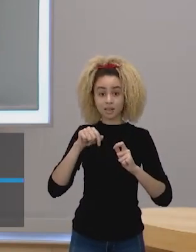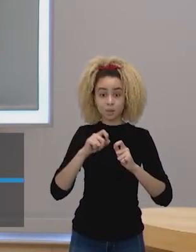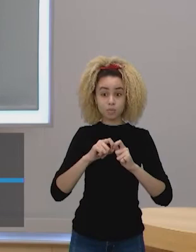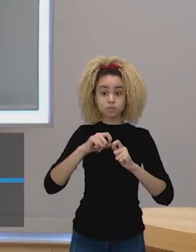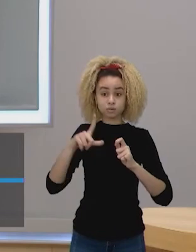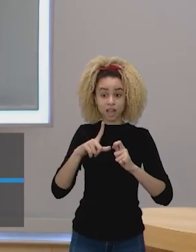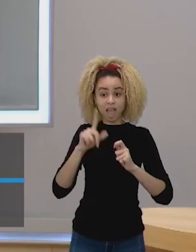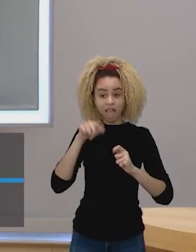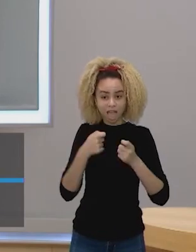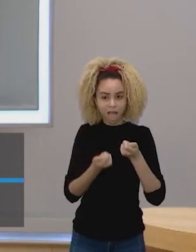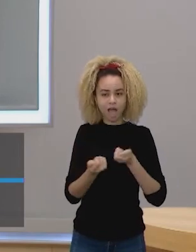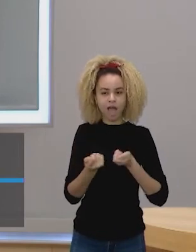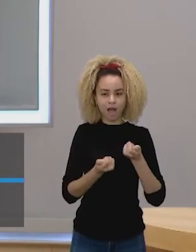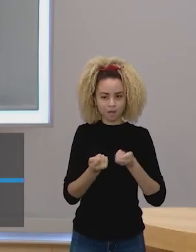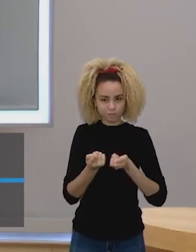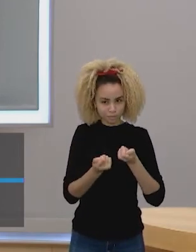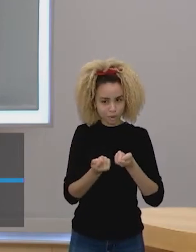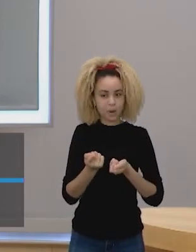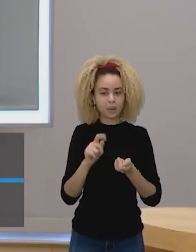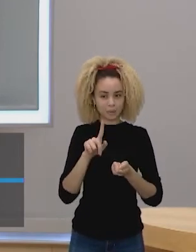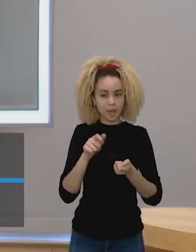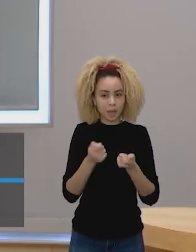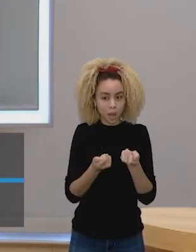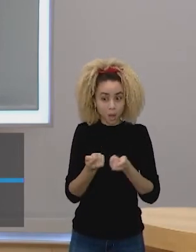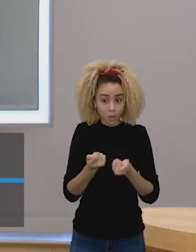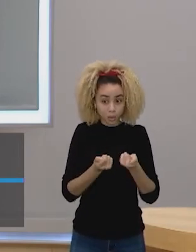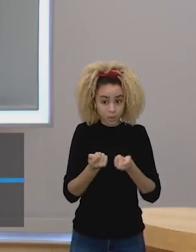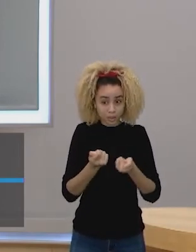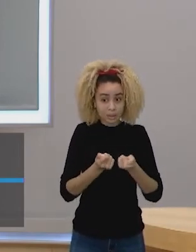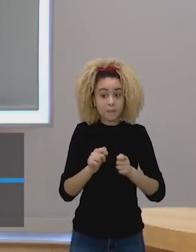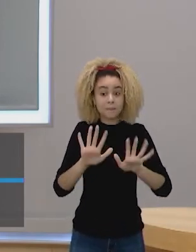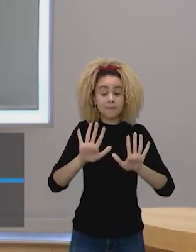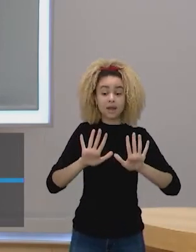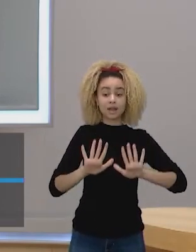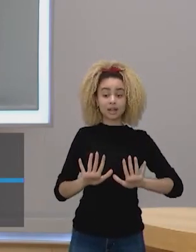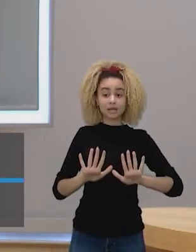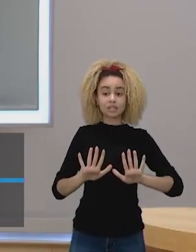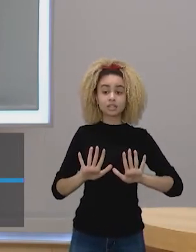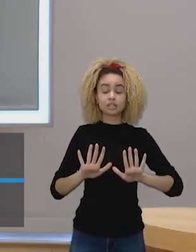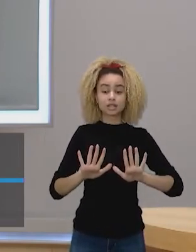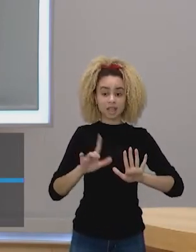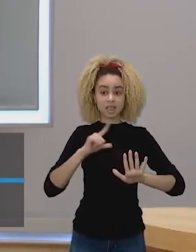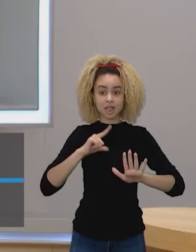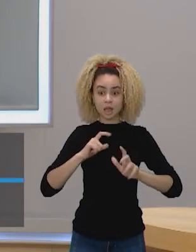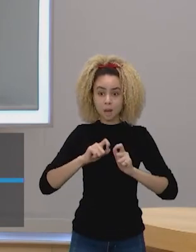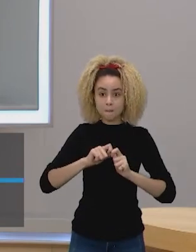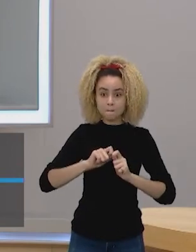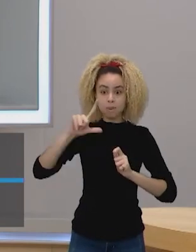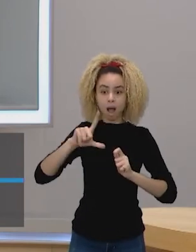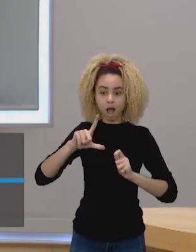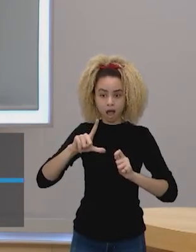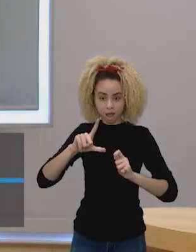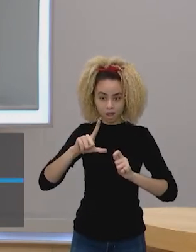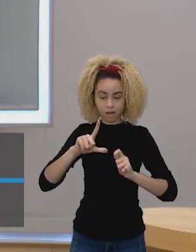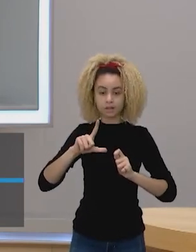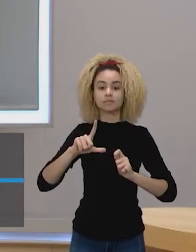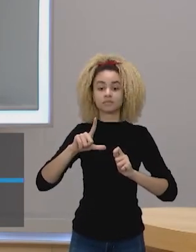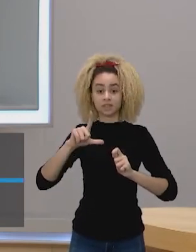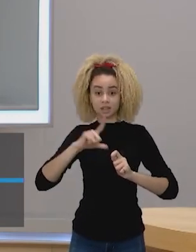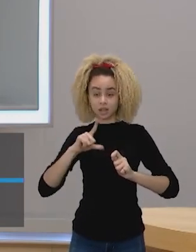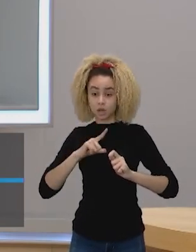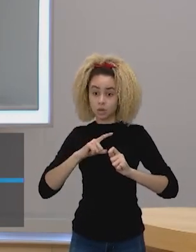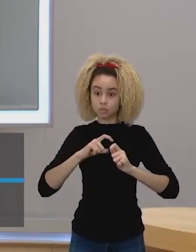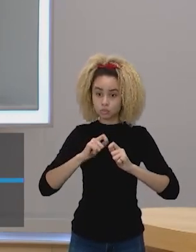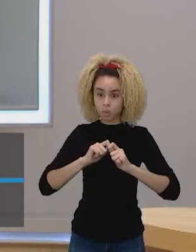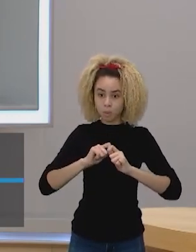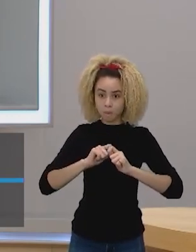é controlada. Essa explosão é controlada, mas ocorre a explosão. Com essa explosão, há um grande